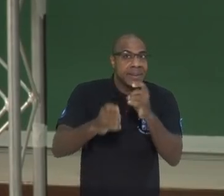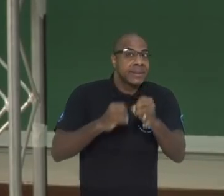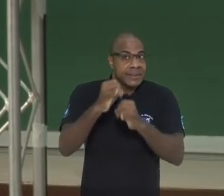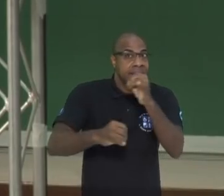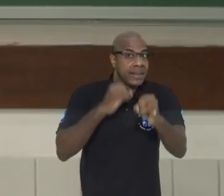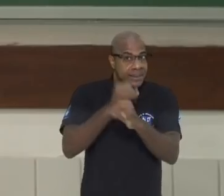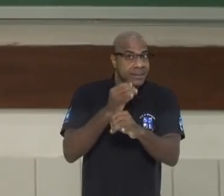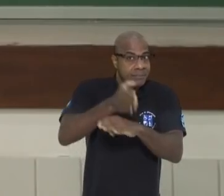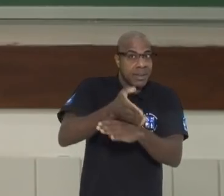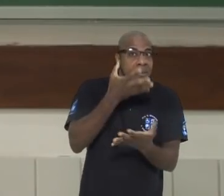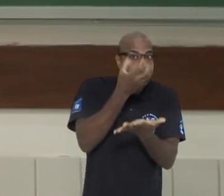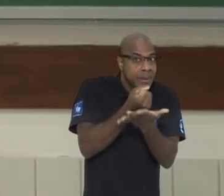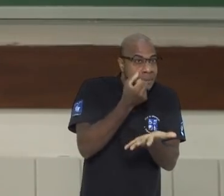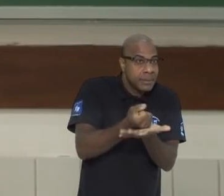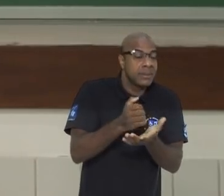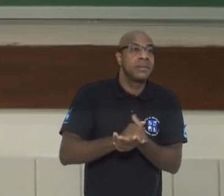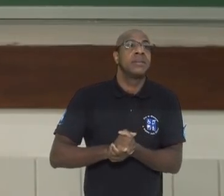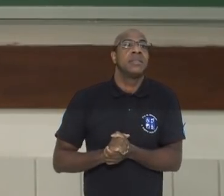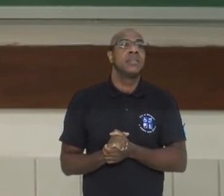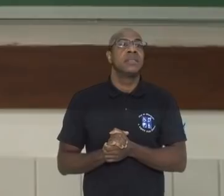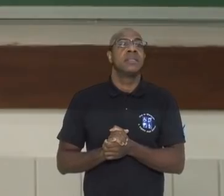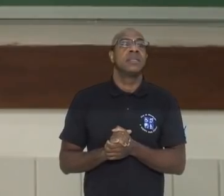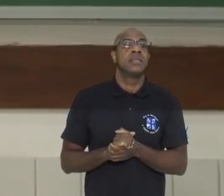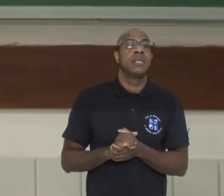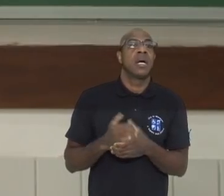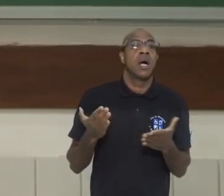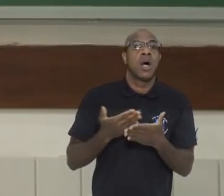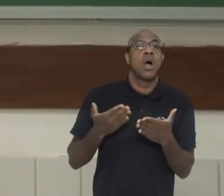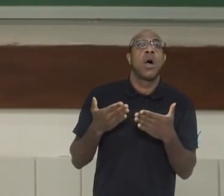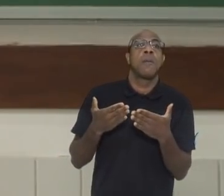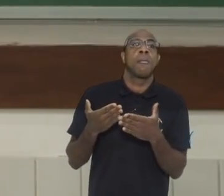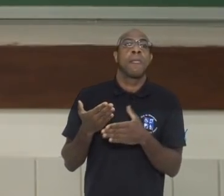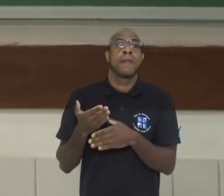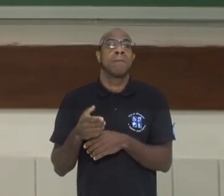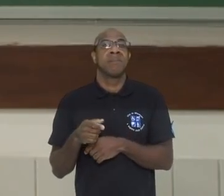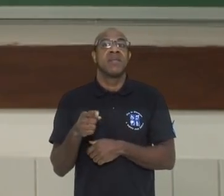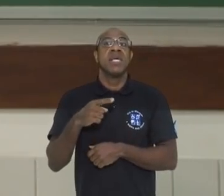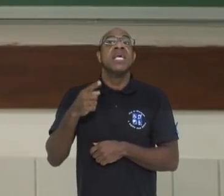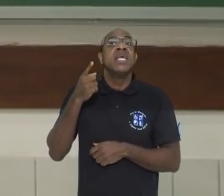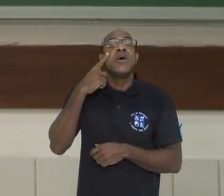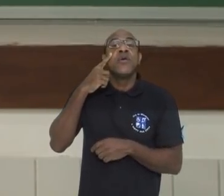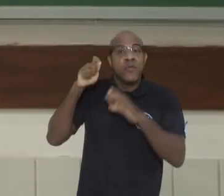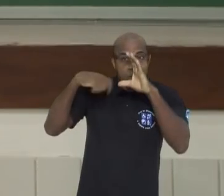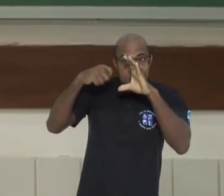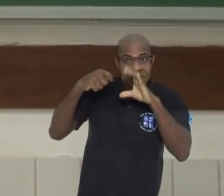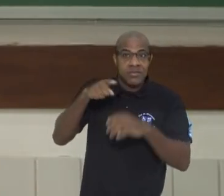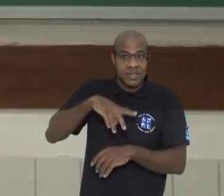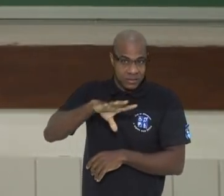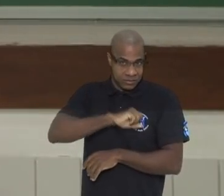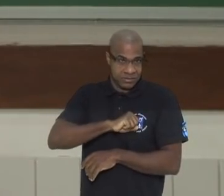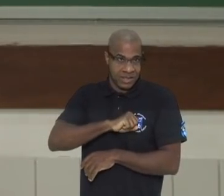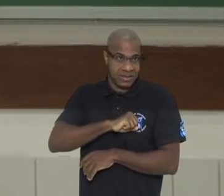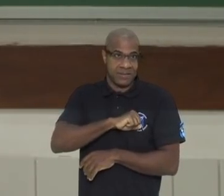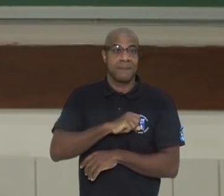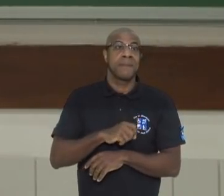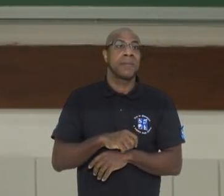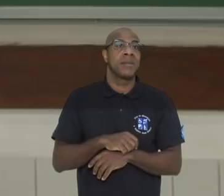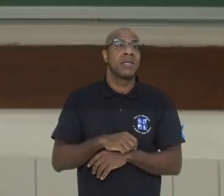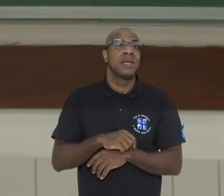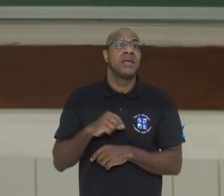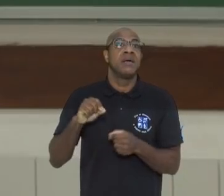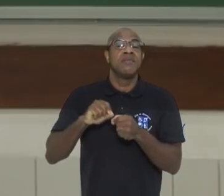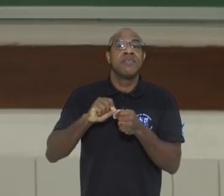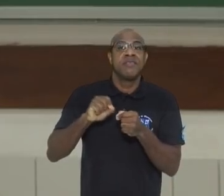bem? E os vídeos que nós vimos hoje nessa aula, vocês gostaram? Então, esses vídeos